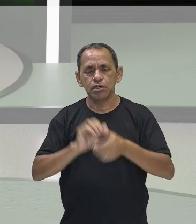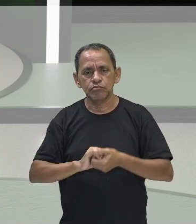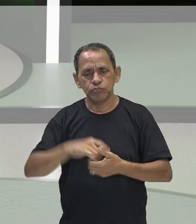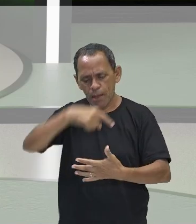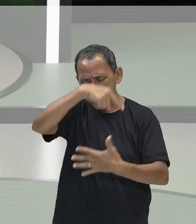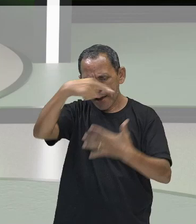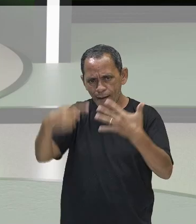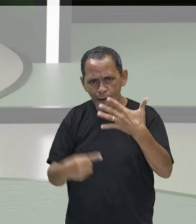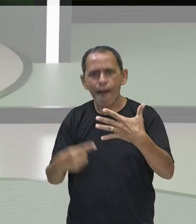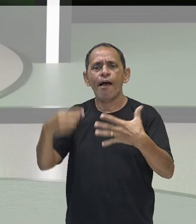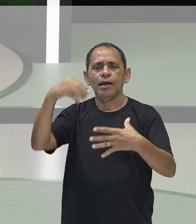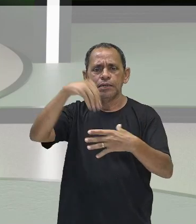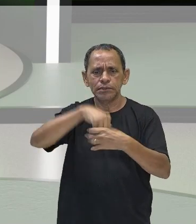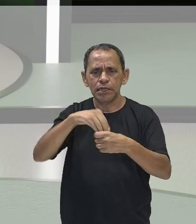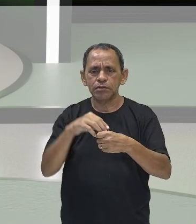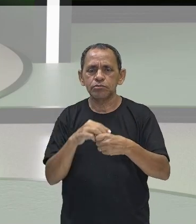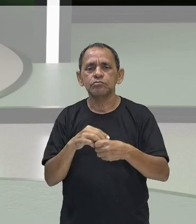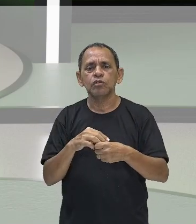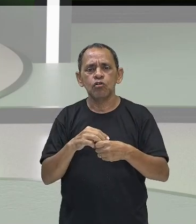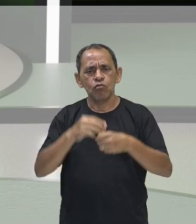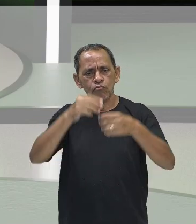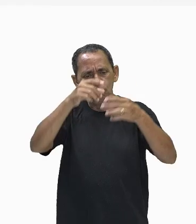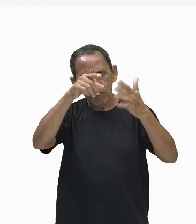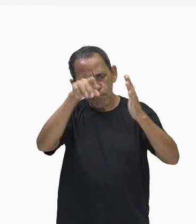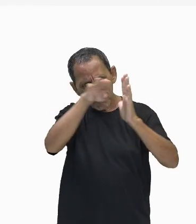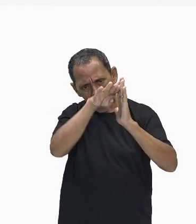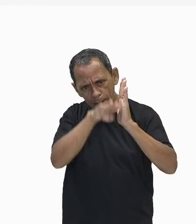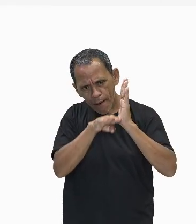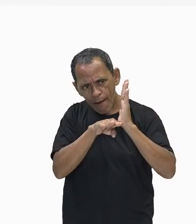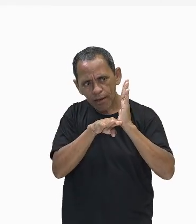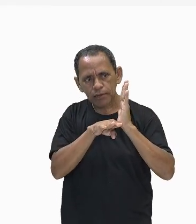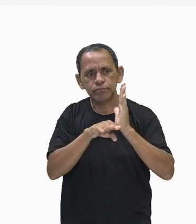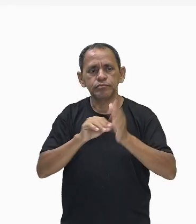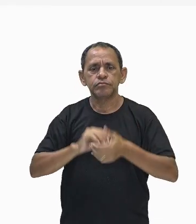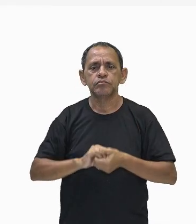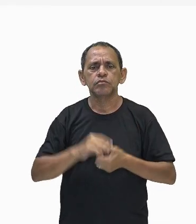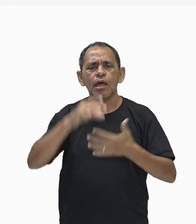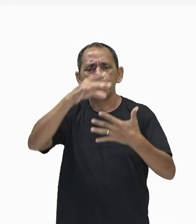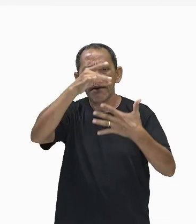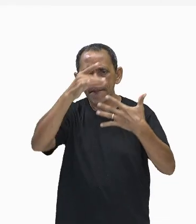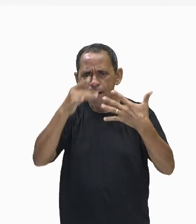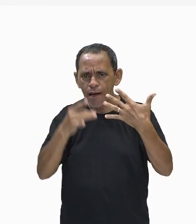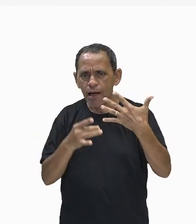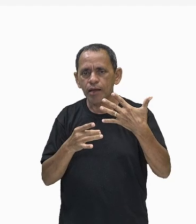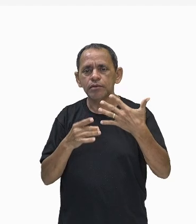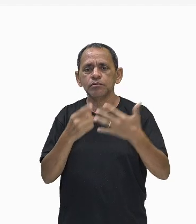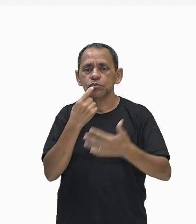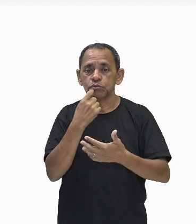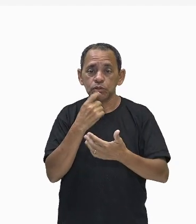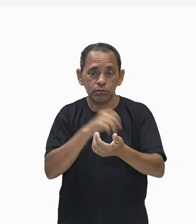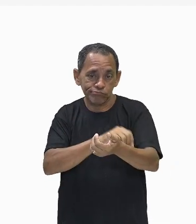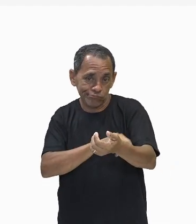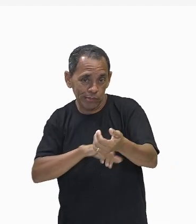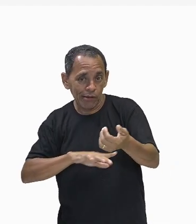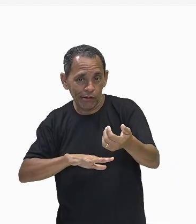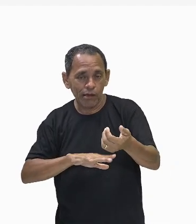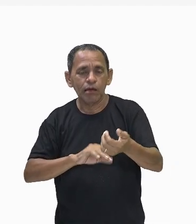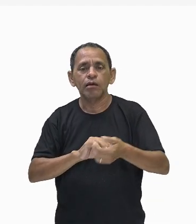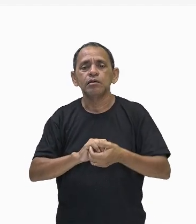e nós vamos ver um a um. Vamos iniciar pelo sangue. O sangue, ele é um tecido